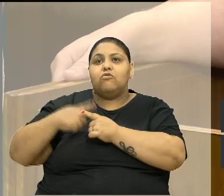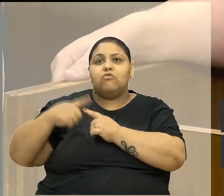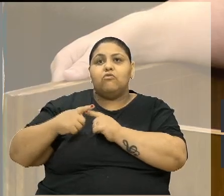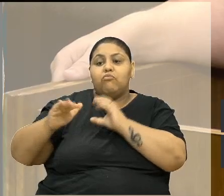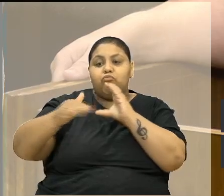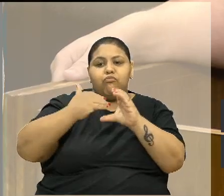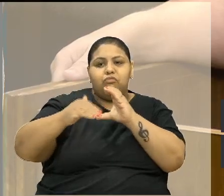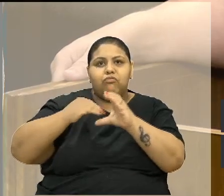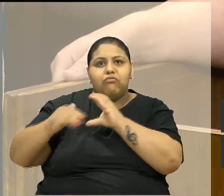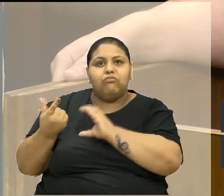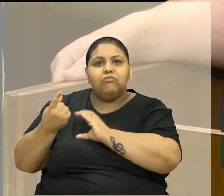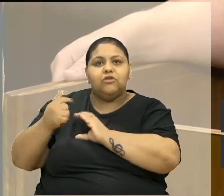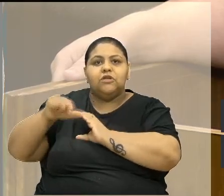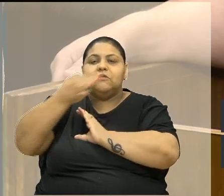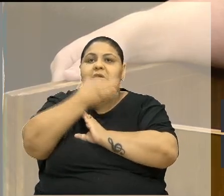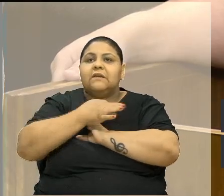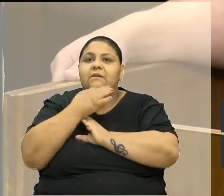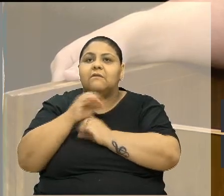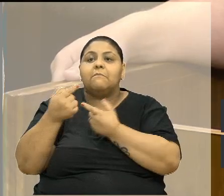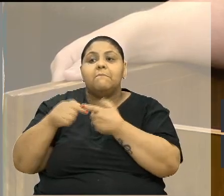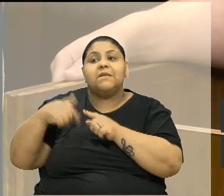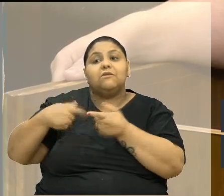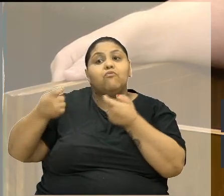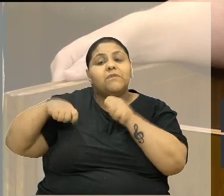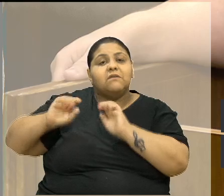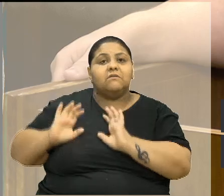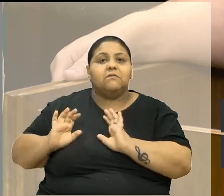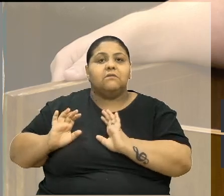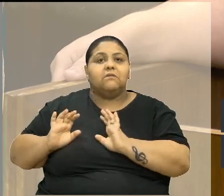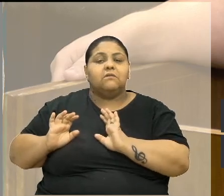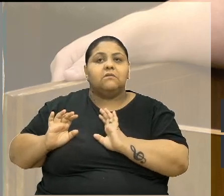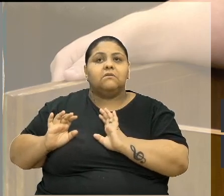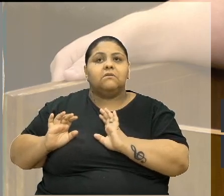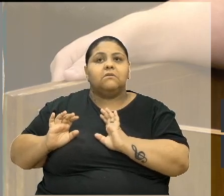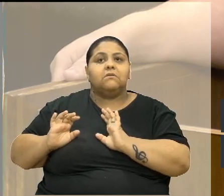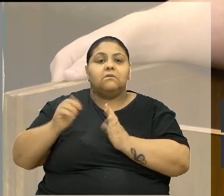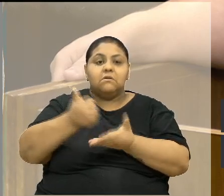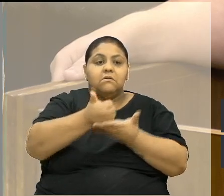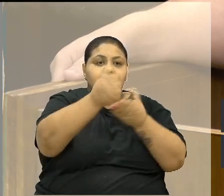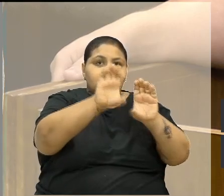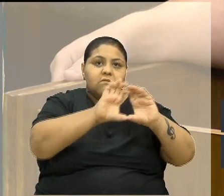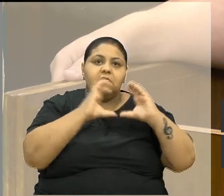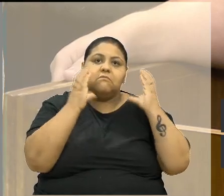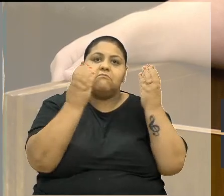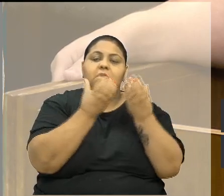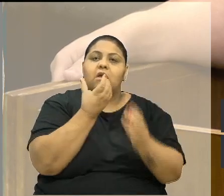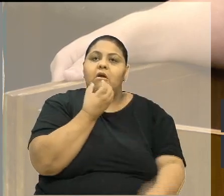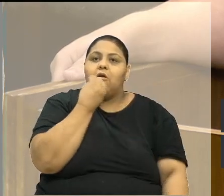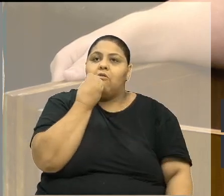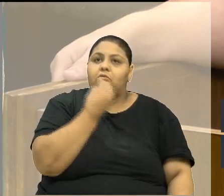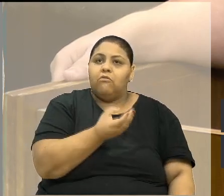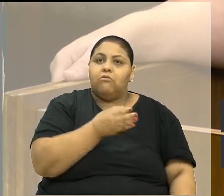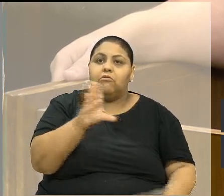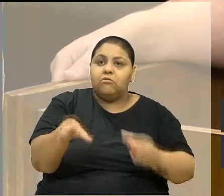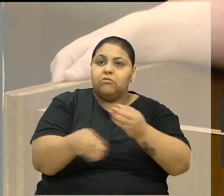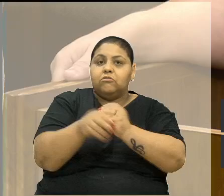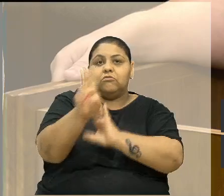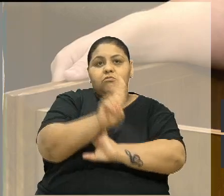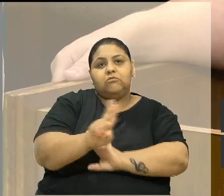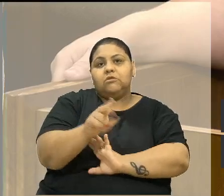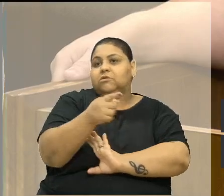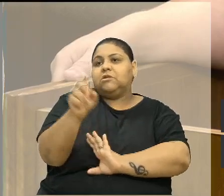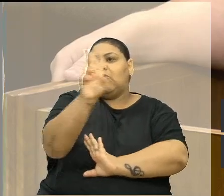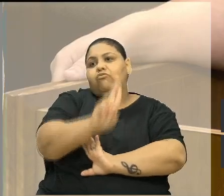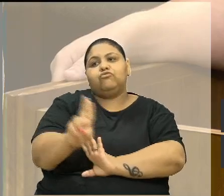mais emenda. Mas eu preciso retribuir para a nossa comunidade, dizer o quanto é bom se a emenda for usada. Se ela não